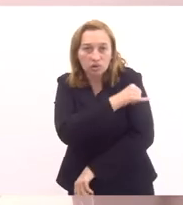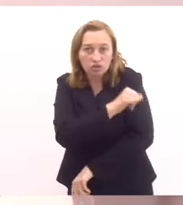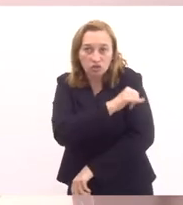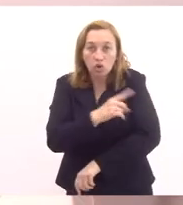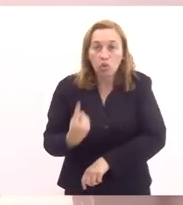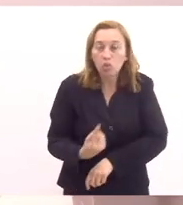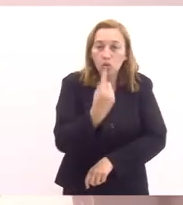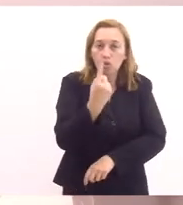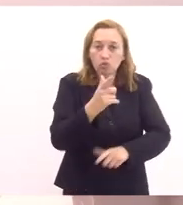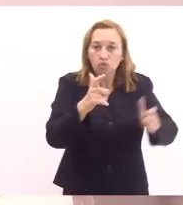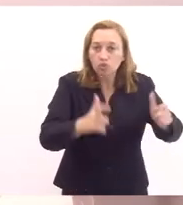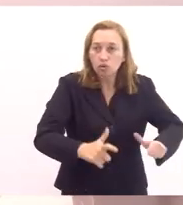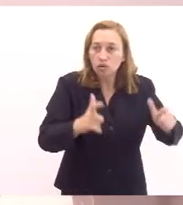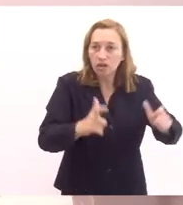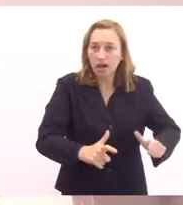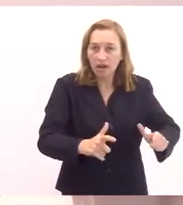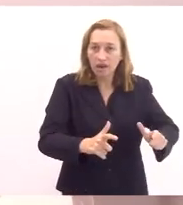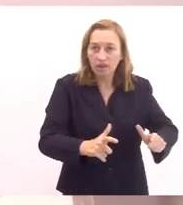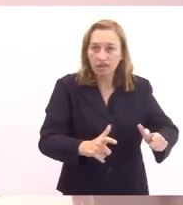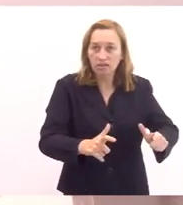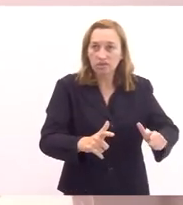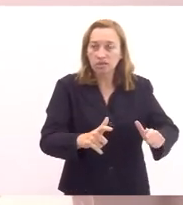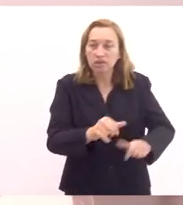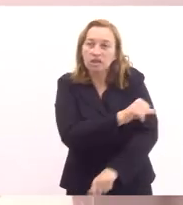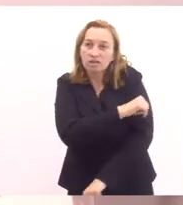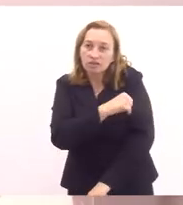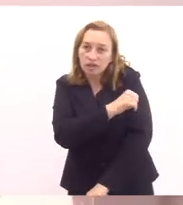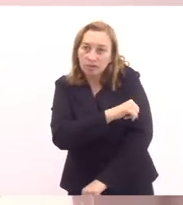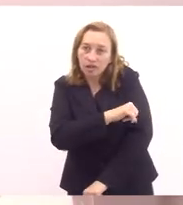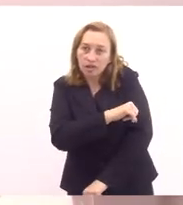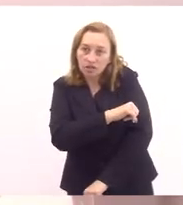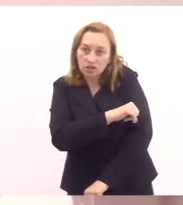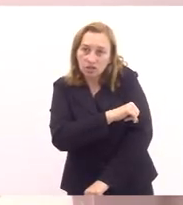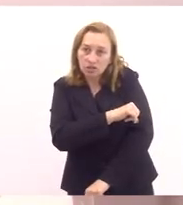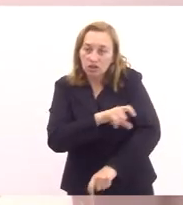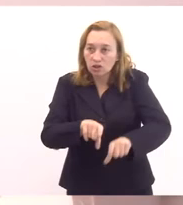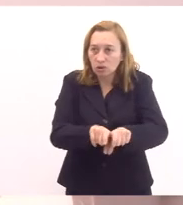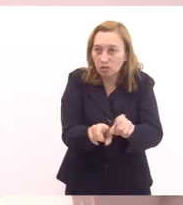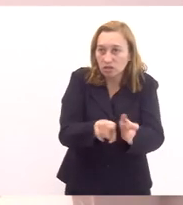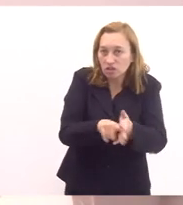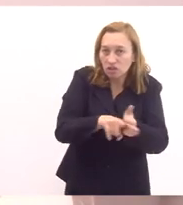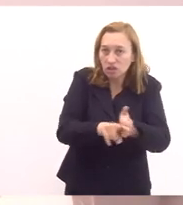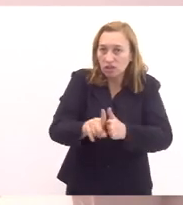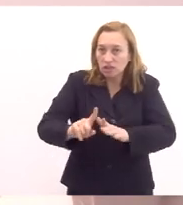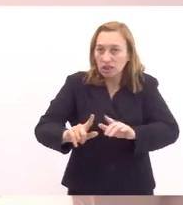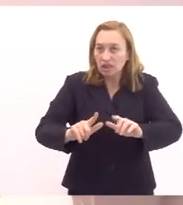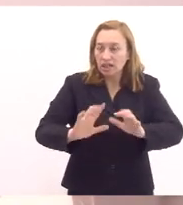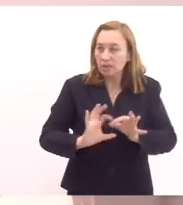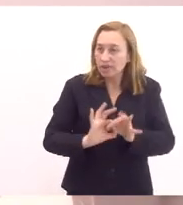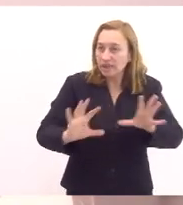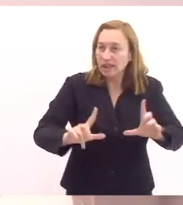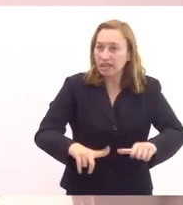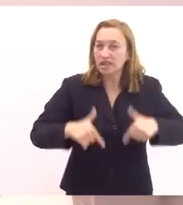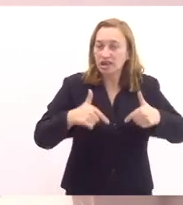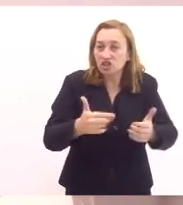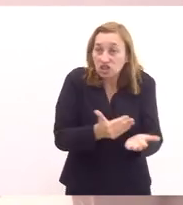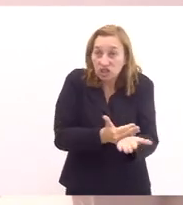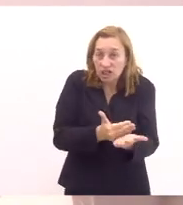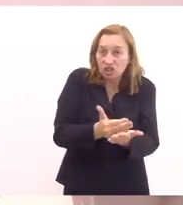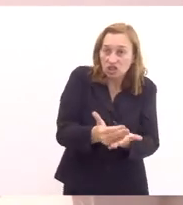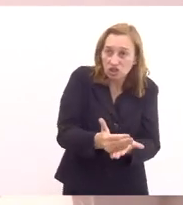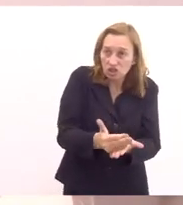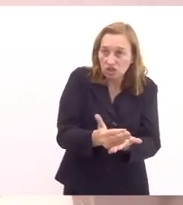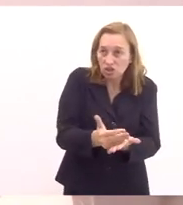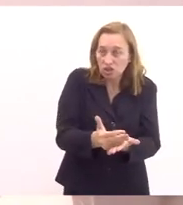o único ambiente onde a Enfermagem obstétrica tem plena atuação desde a porta de entrada